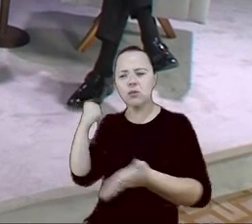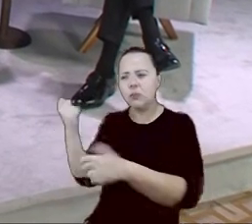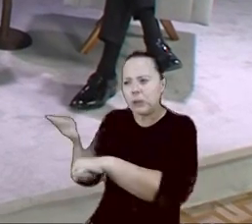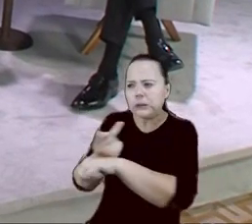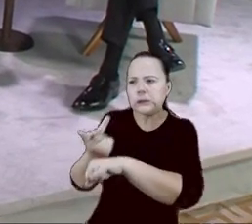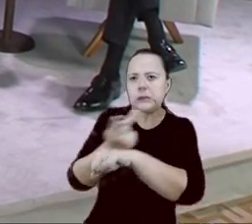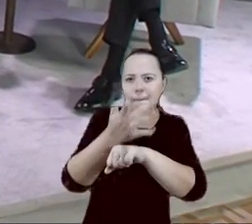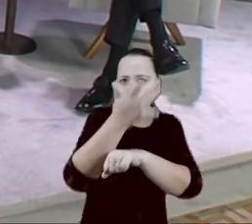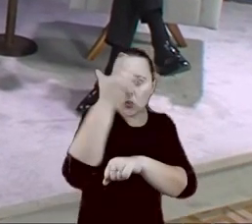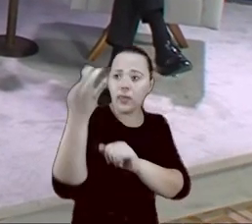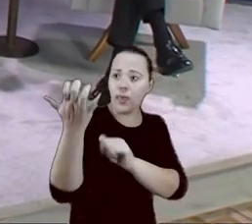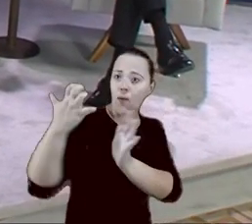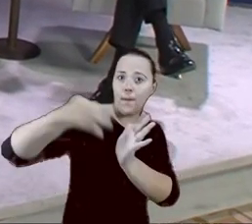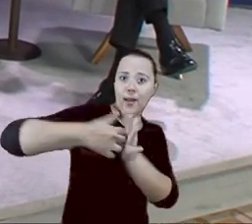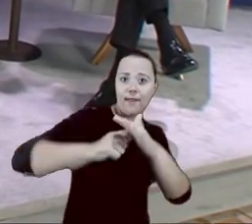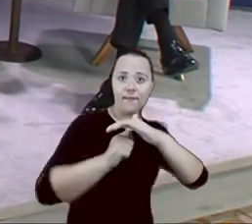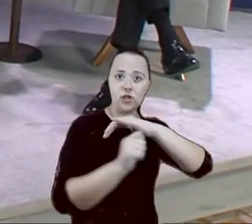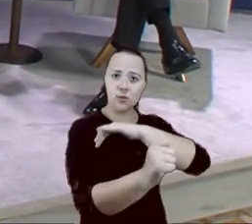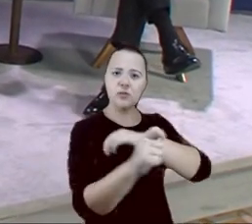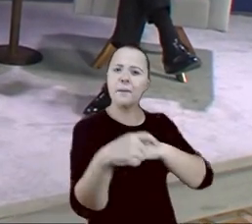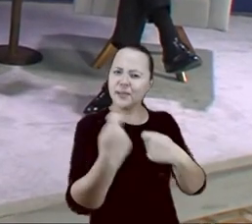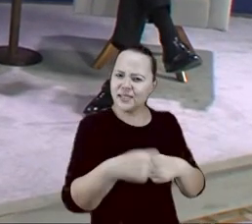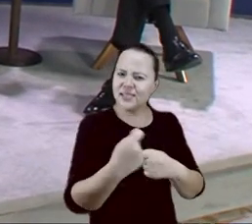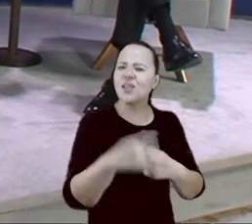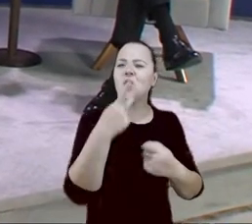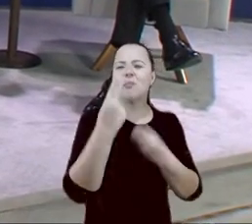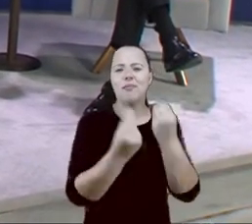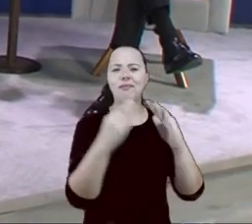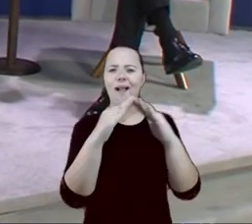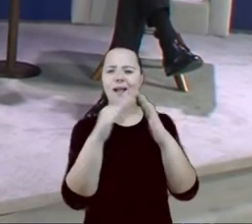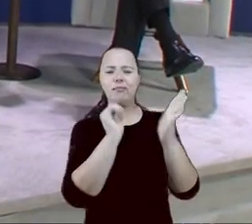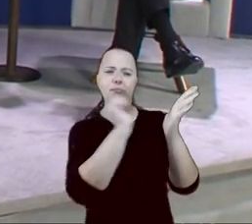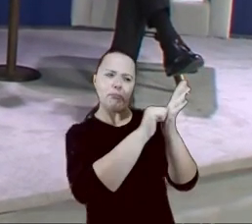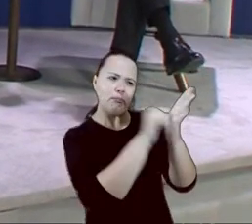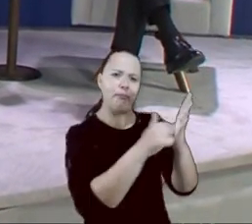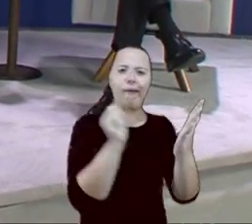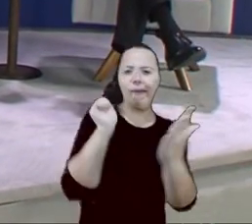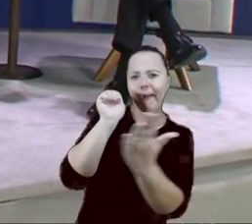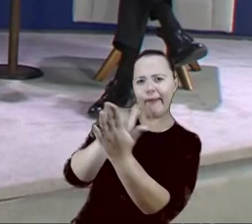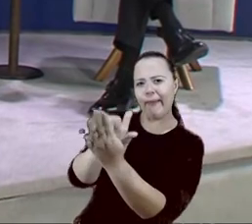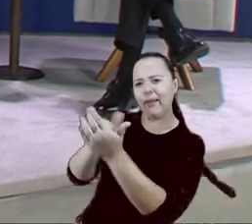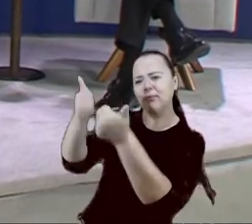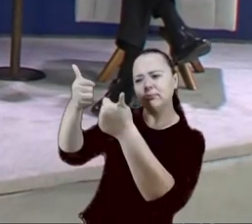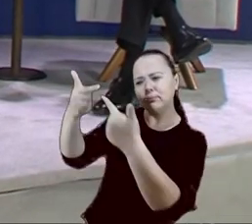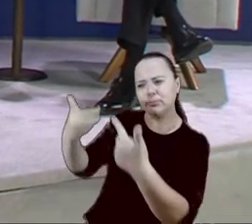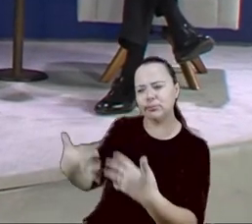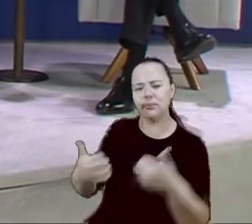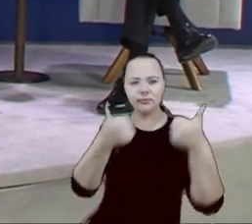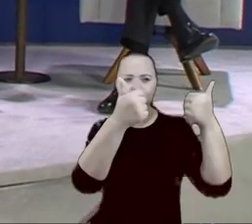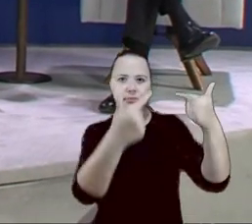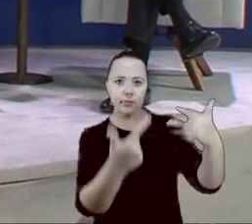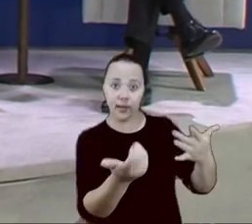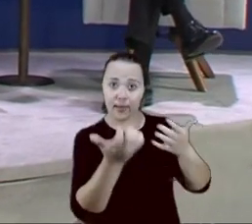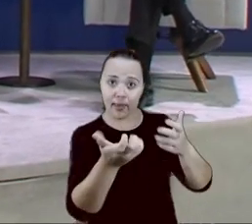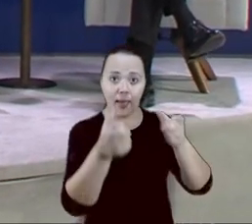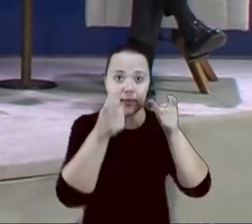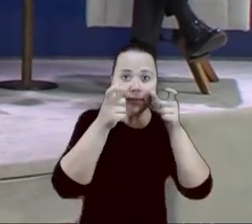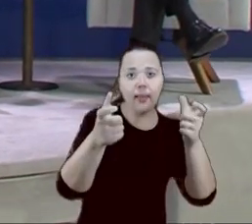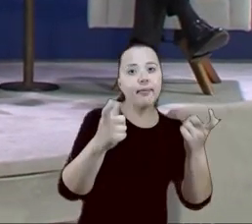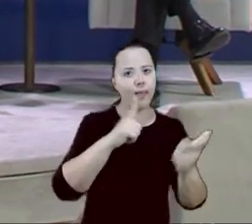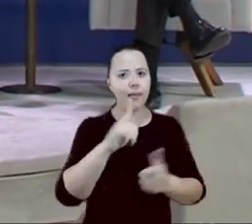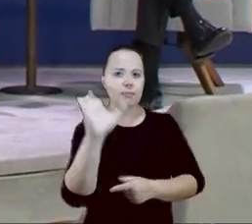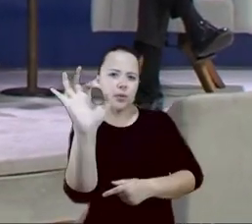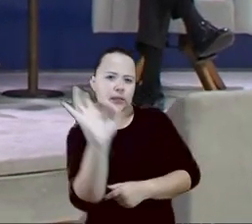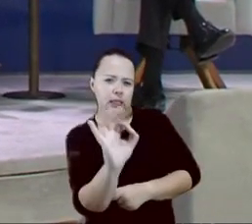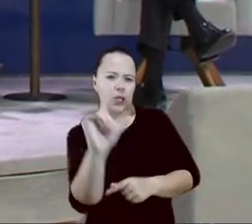papel como esse você precisaria bater várias casas especializadas eventualmente você ia achar um cara disposto a comprar uma parcela pequena e era aquilo